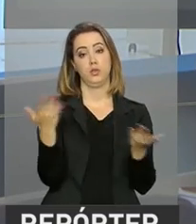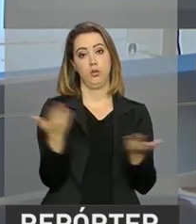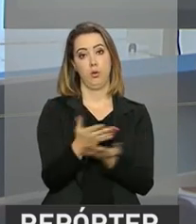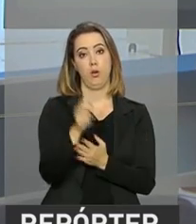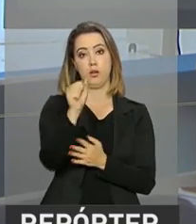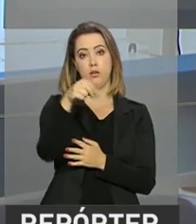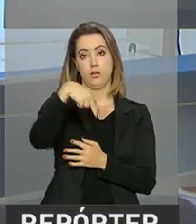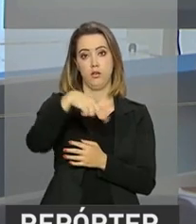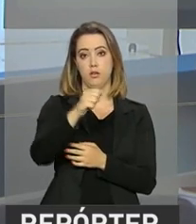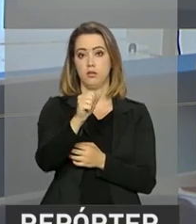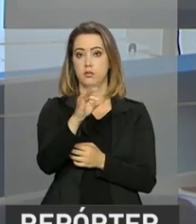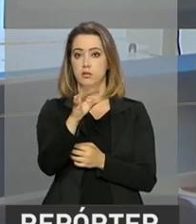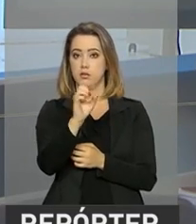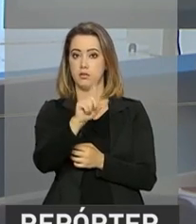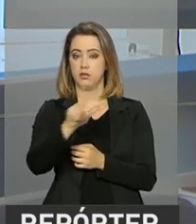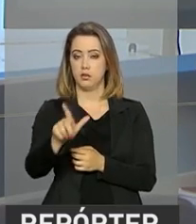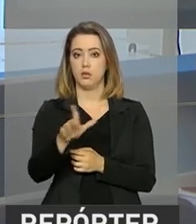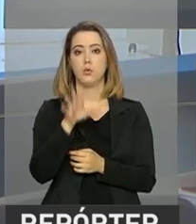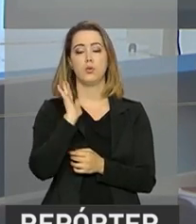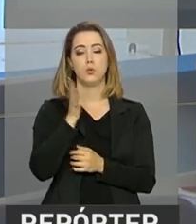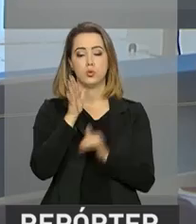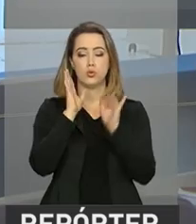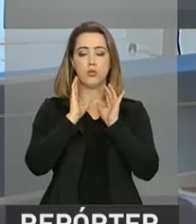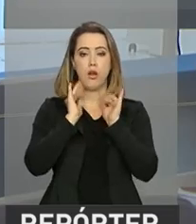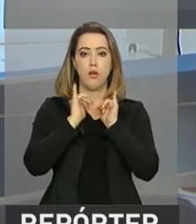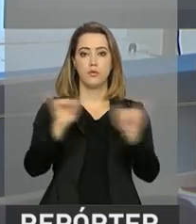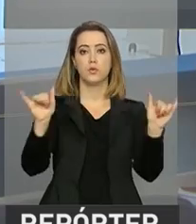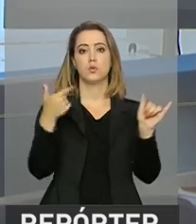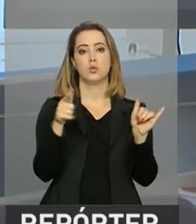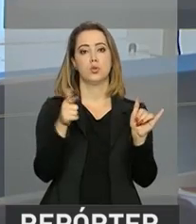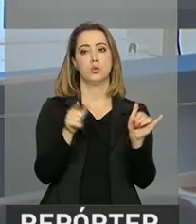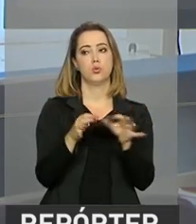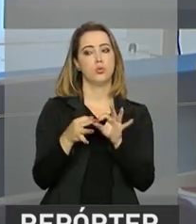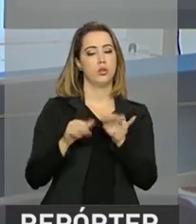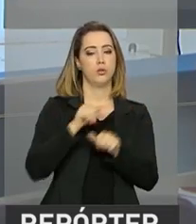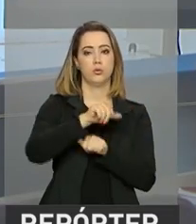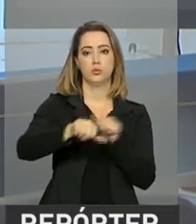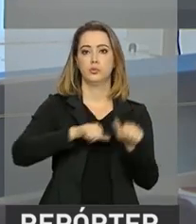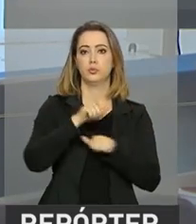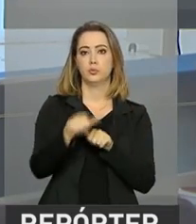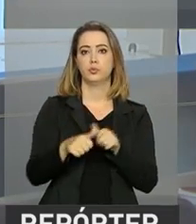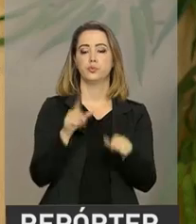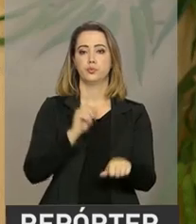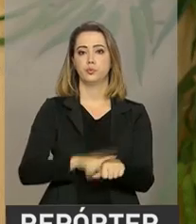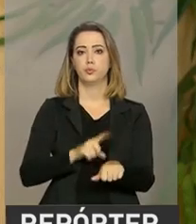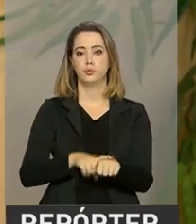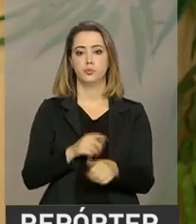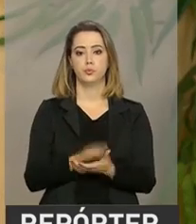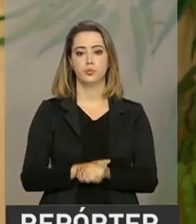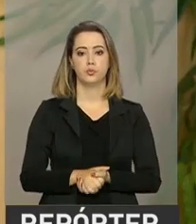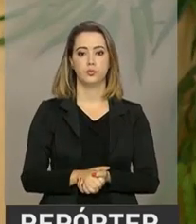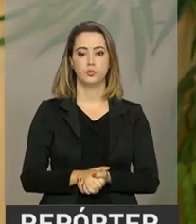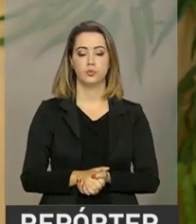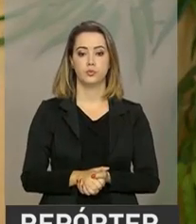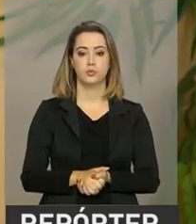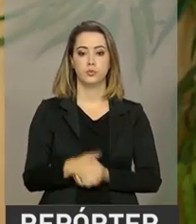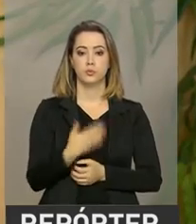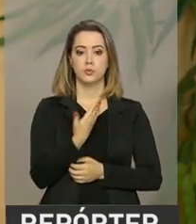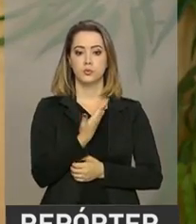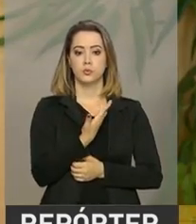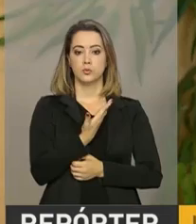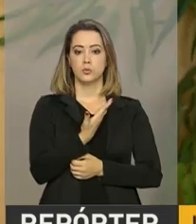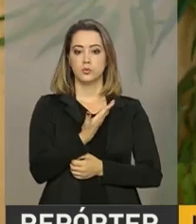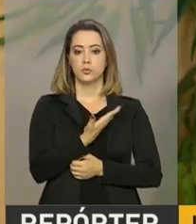Anatel, Agência Nacional de Telecomunicações, informa que não haverá mais mudança no prazo. O prazo não será adiado,